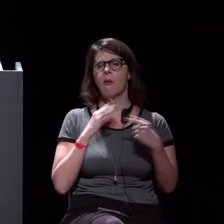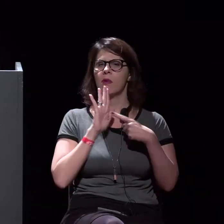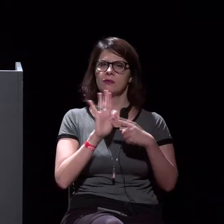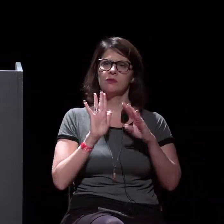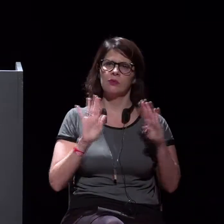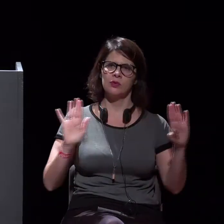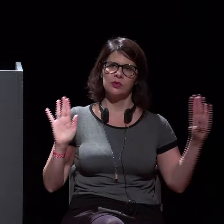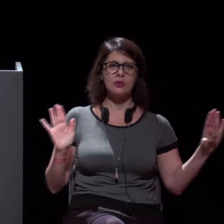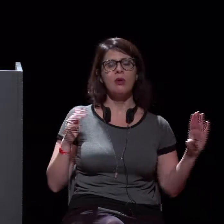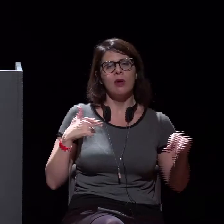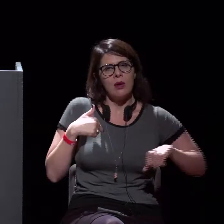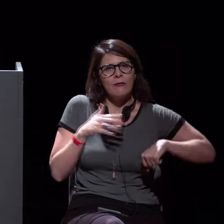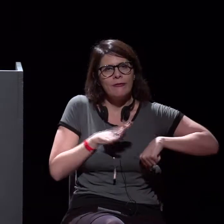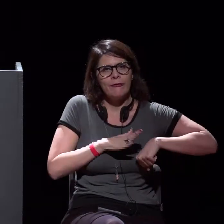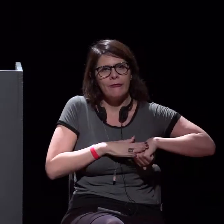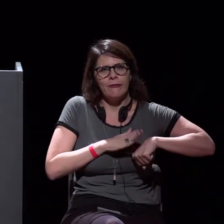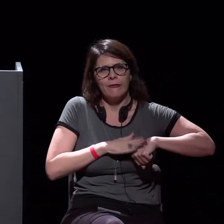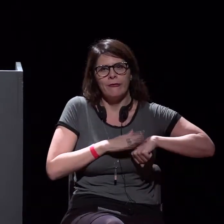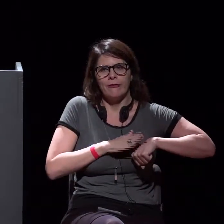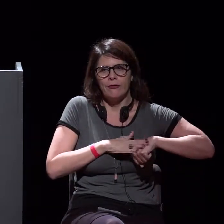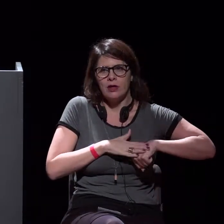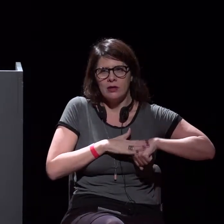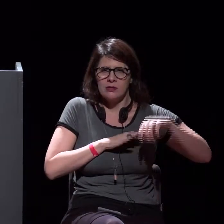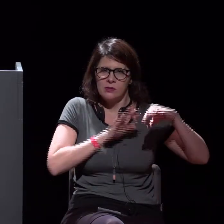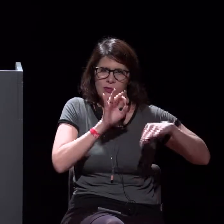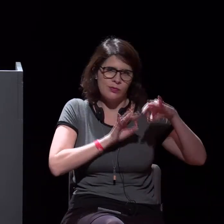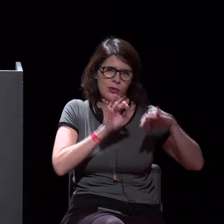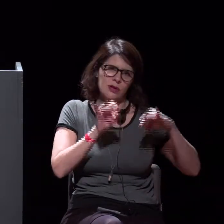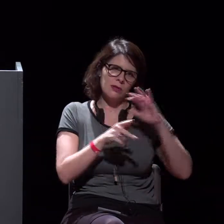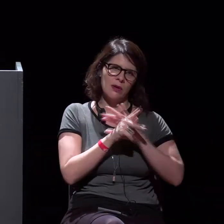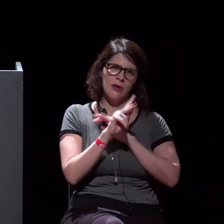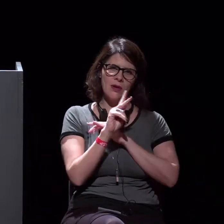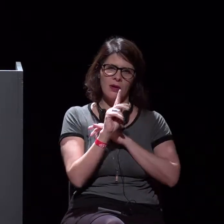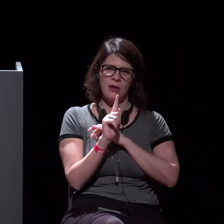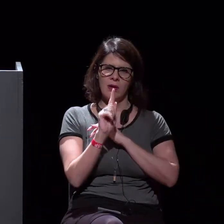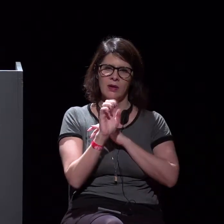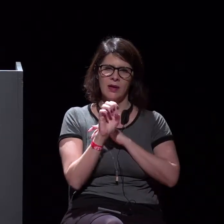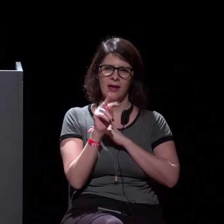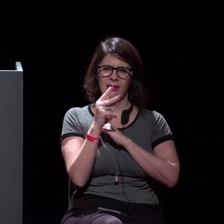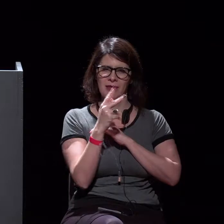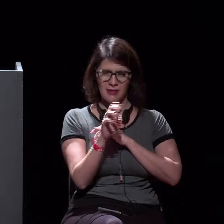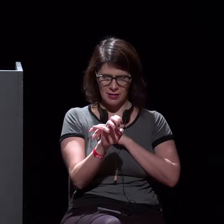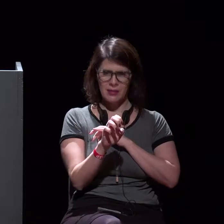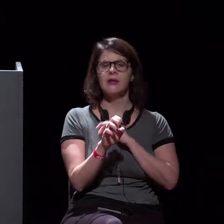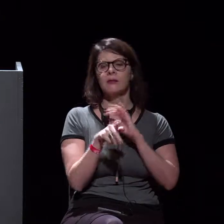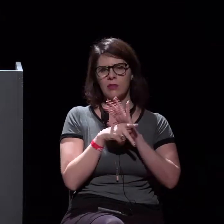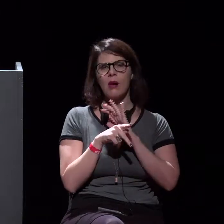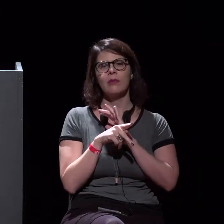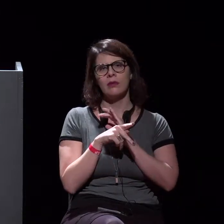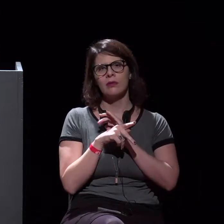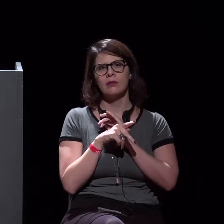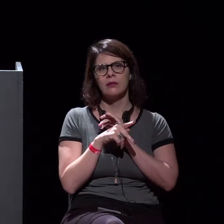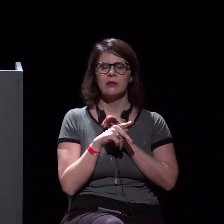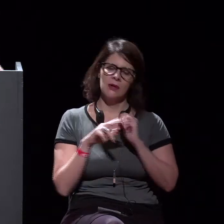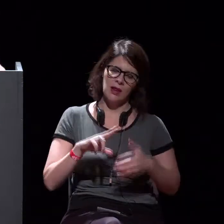que eu fiz para o projeto do Getty, do Pacific Standard Time, Latin